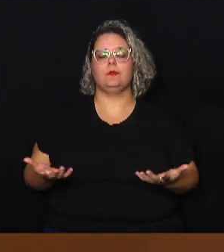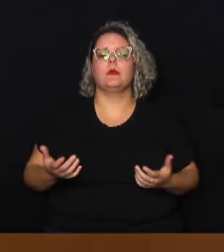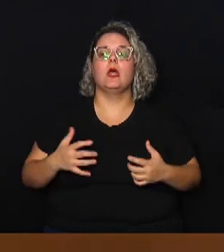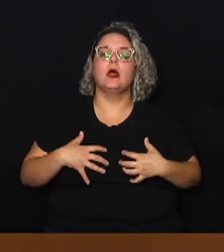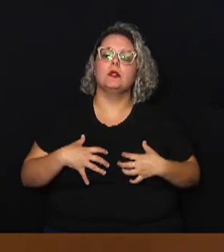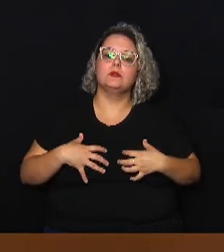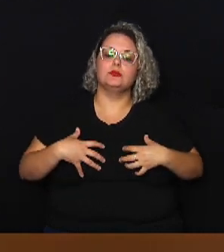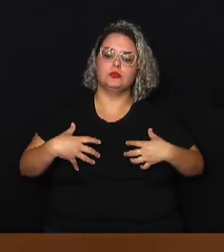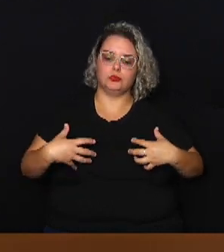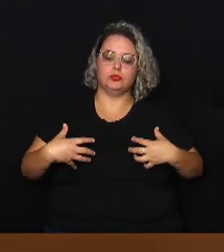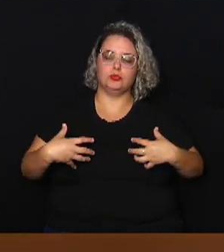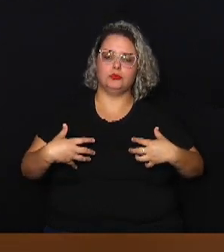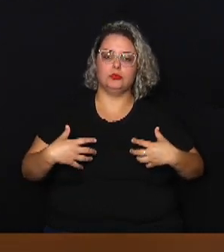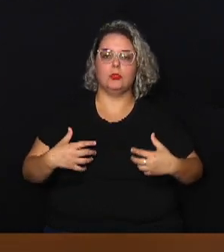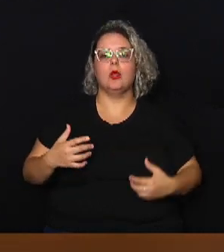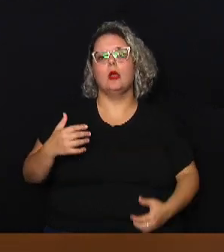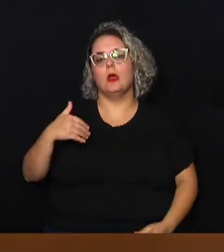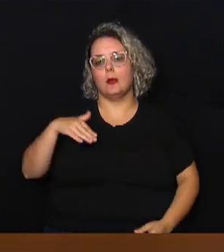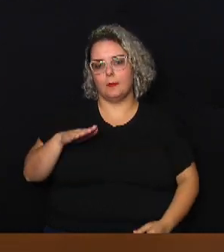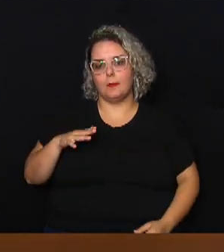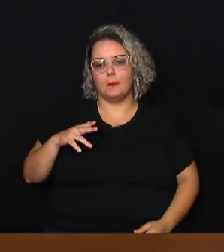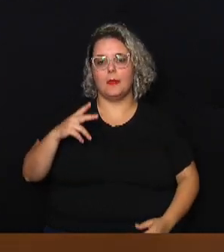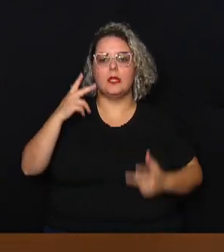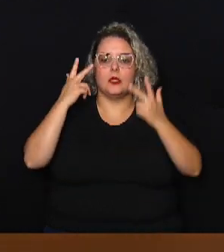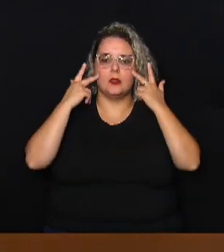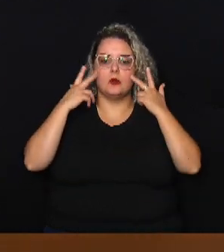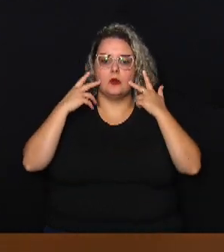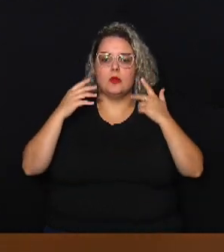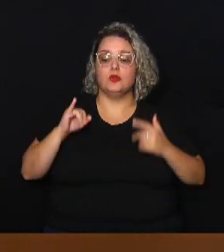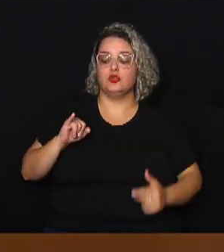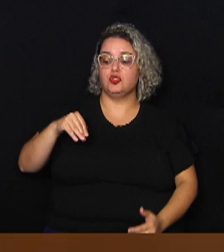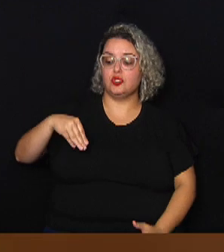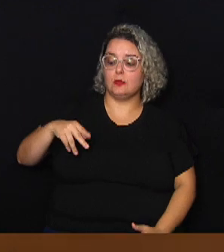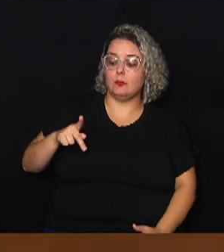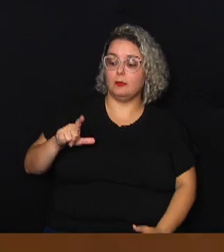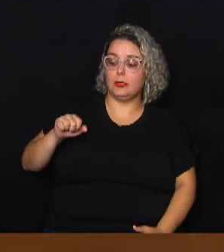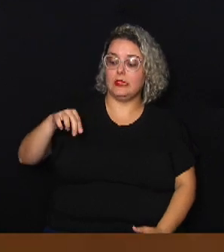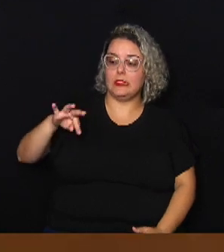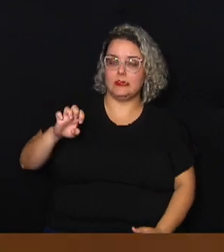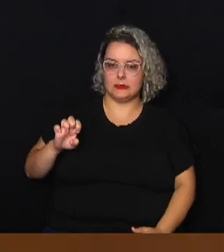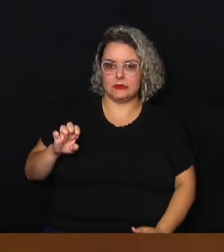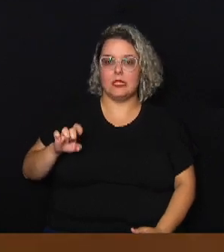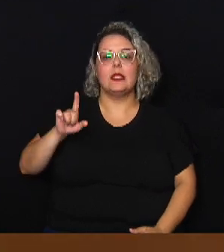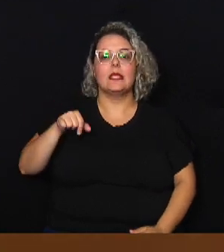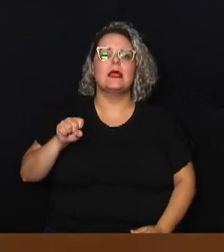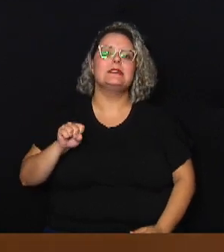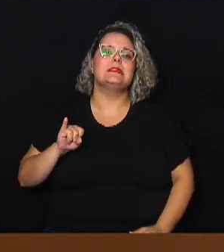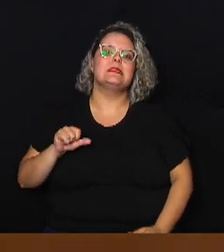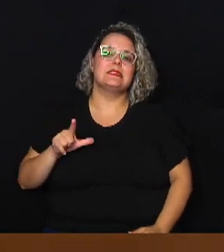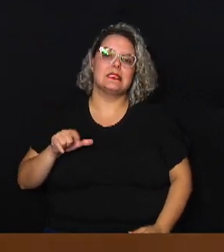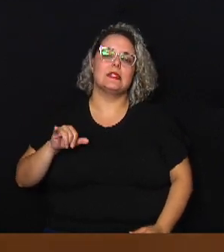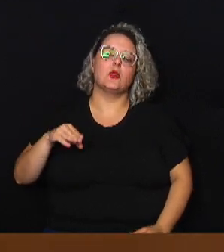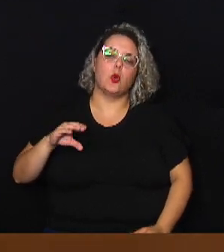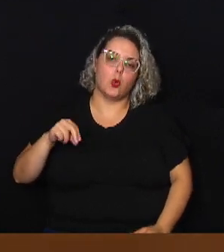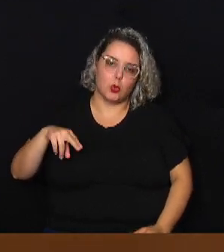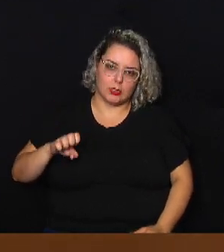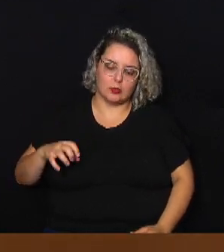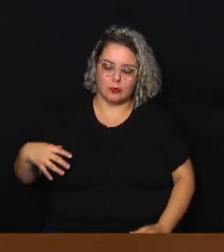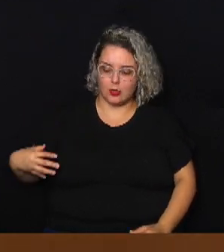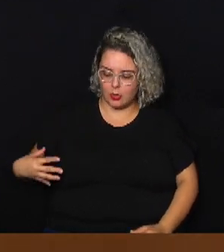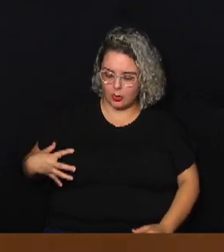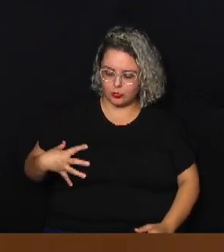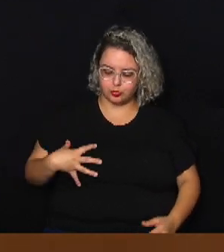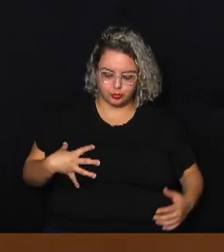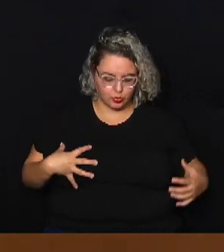o mais convencional é o uso de implantes mamários, que são as próteses de silicone, né? Então, o que a gente tem para